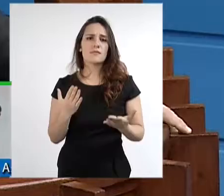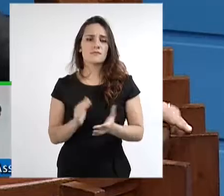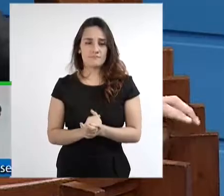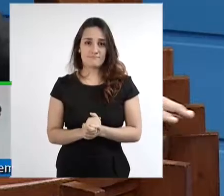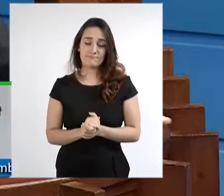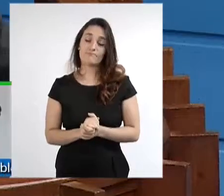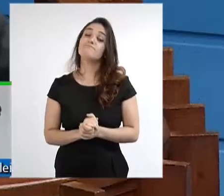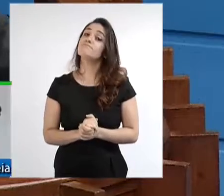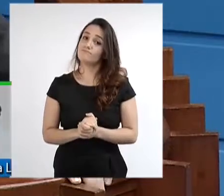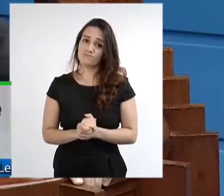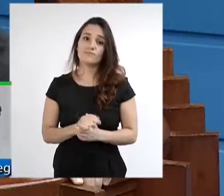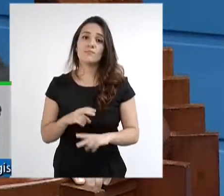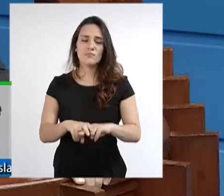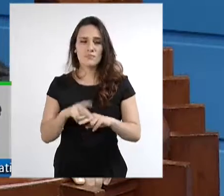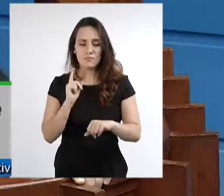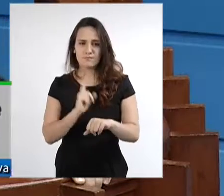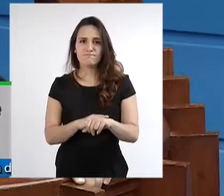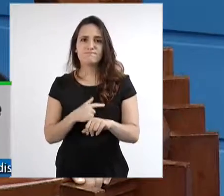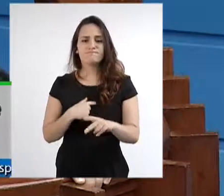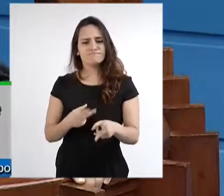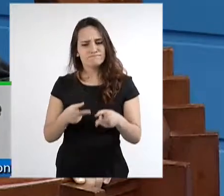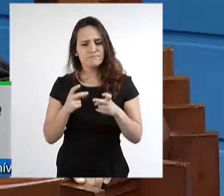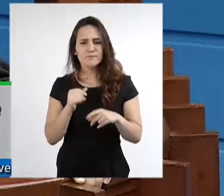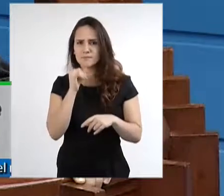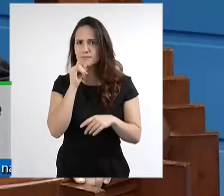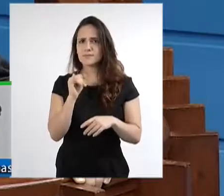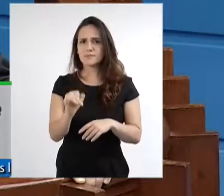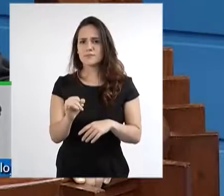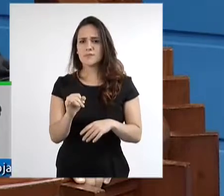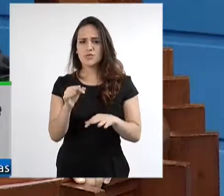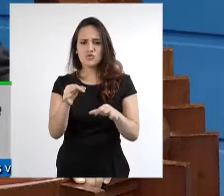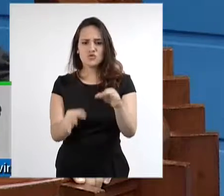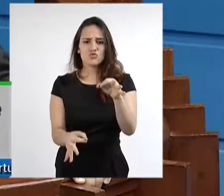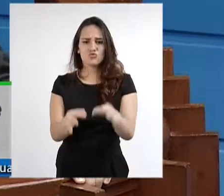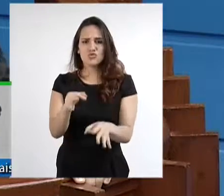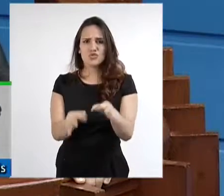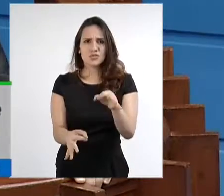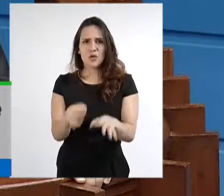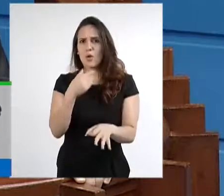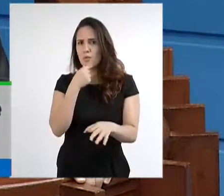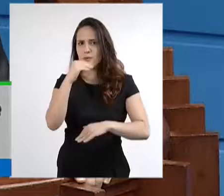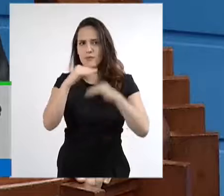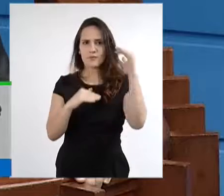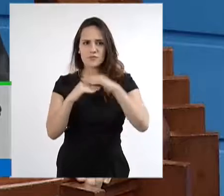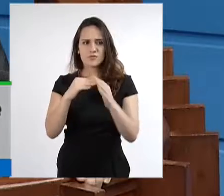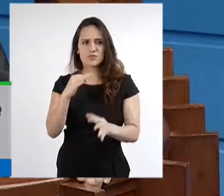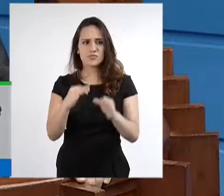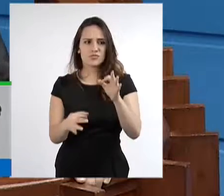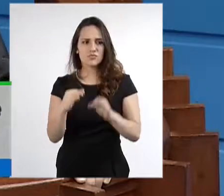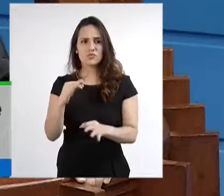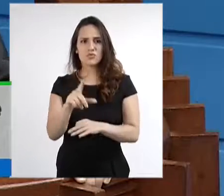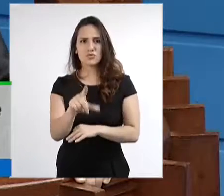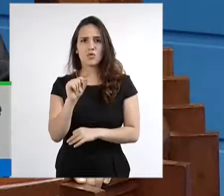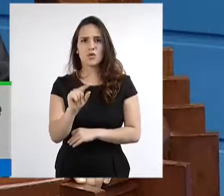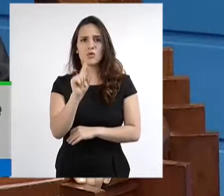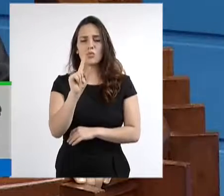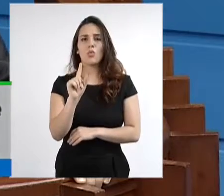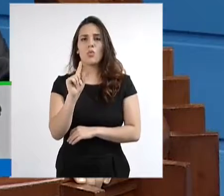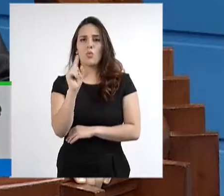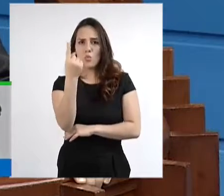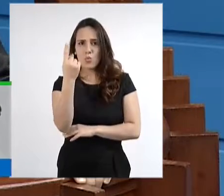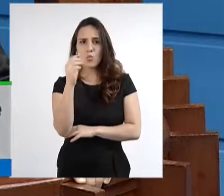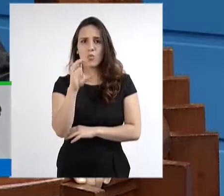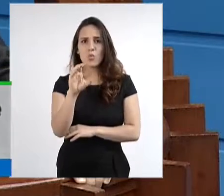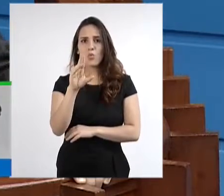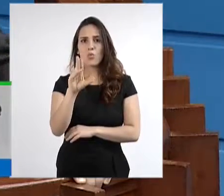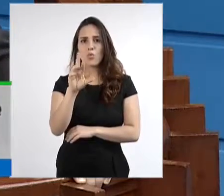E aí, quando isso acontece, um juiz, ele determina um curador, ele nomeia um